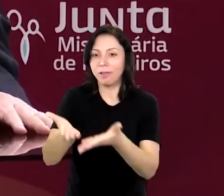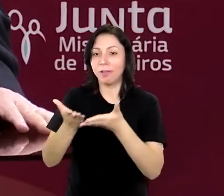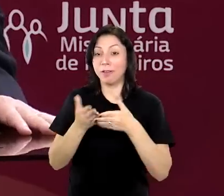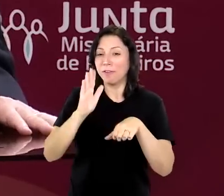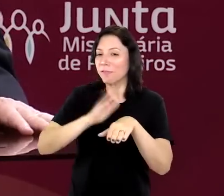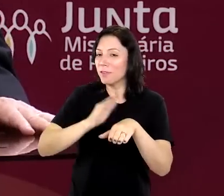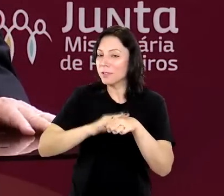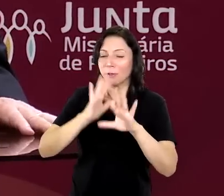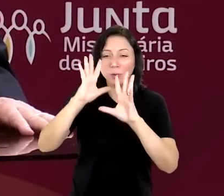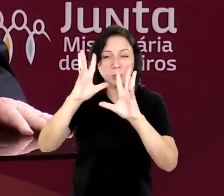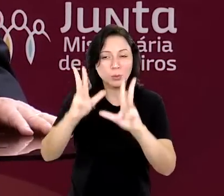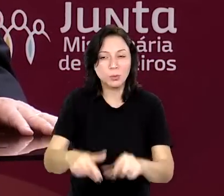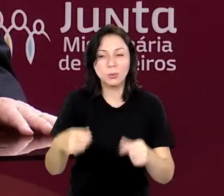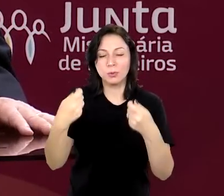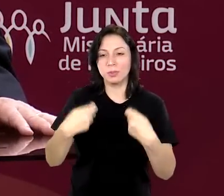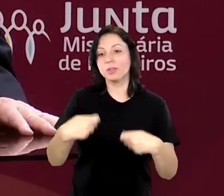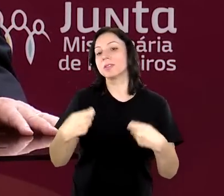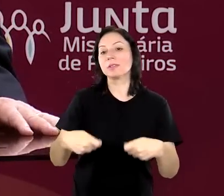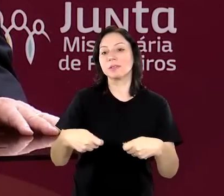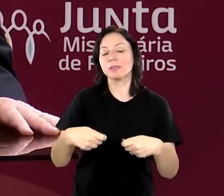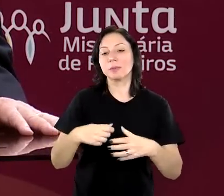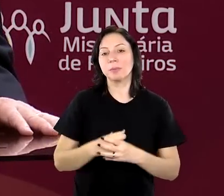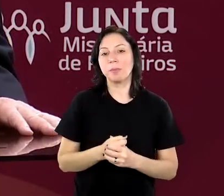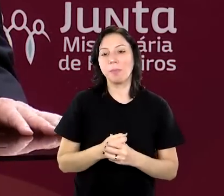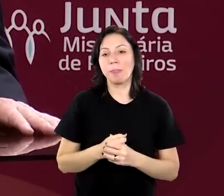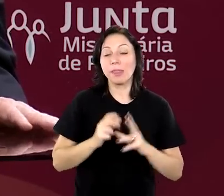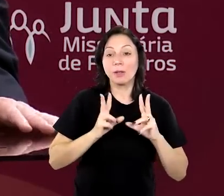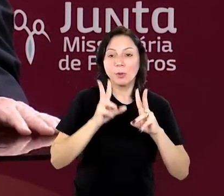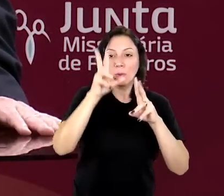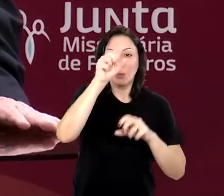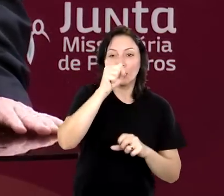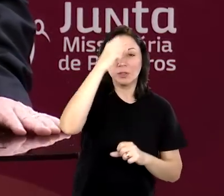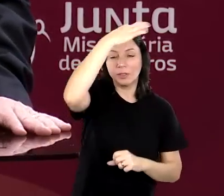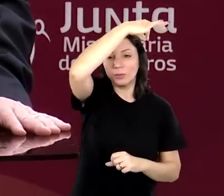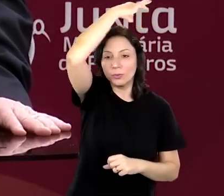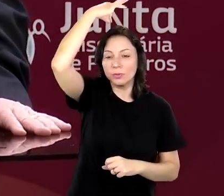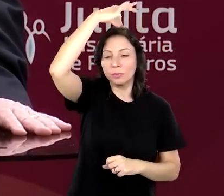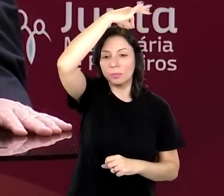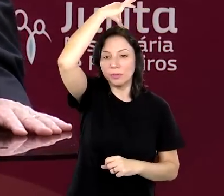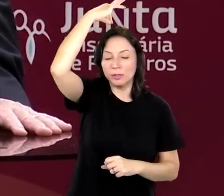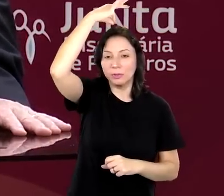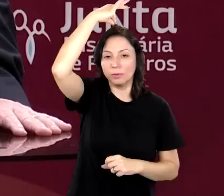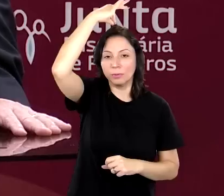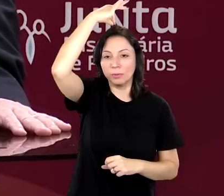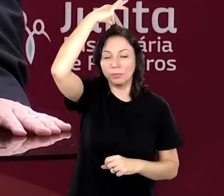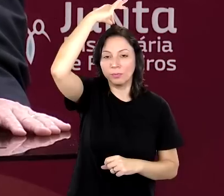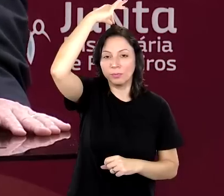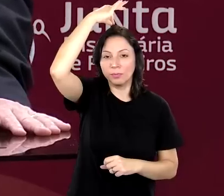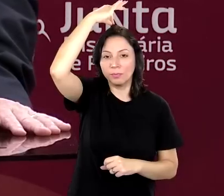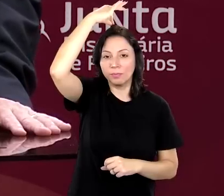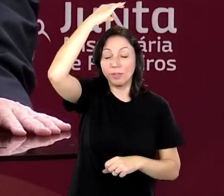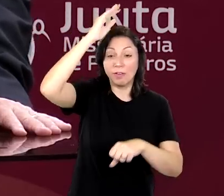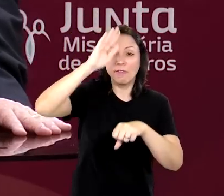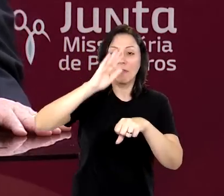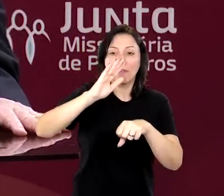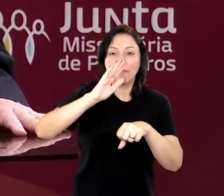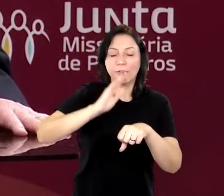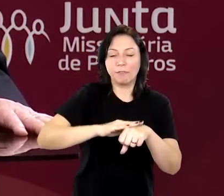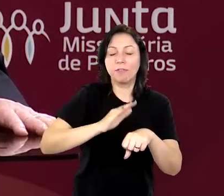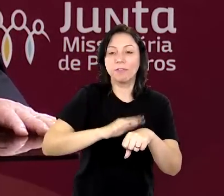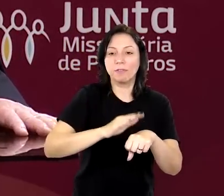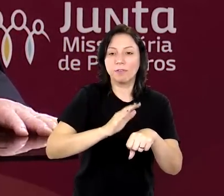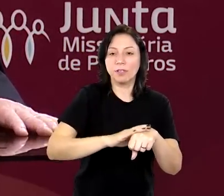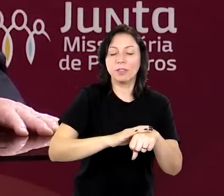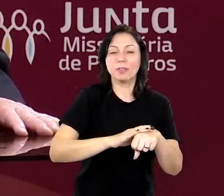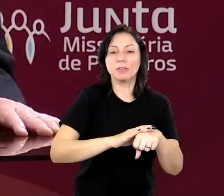O poder do Espírito. Foi o poder do Espírito que produziu a encarnação de Jesus. Foi o poder